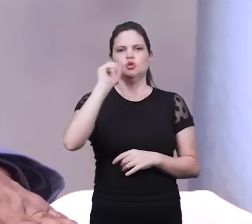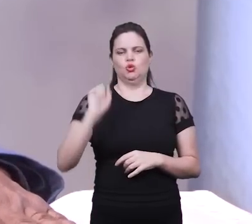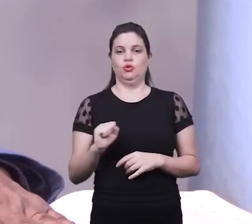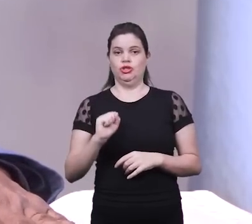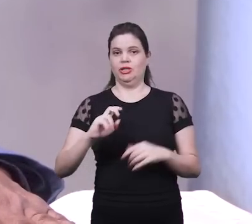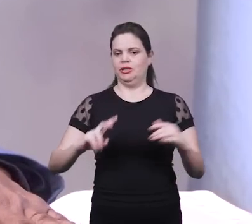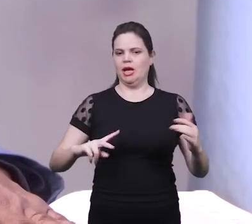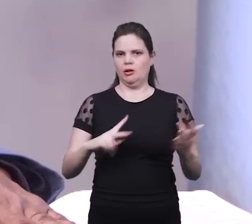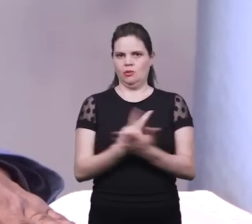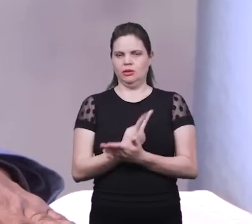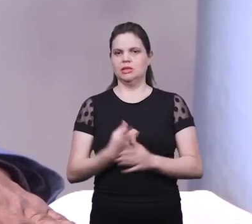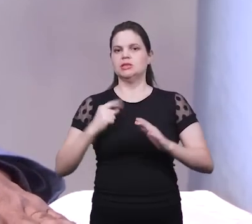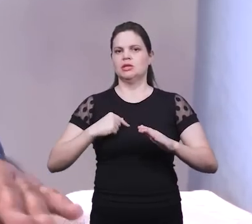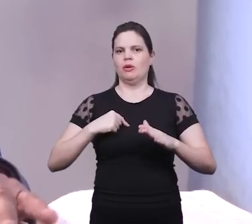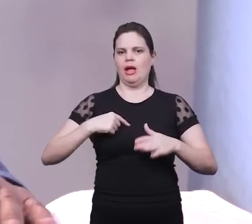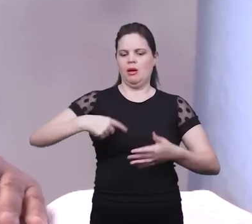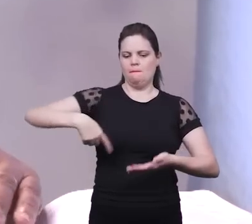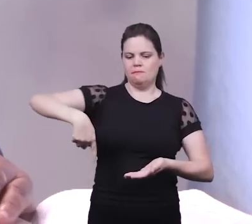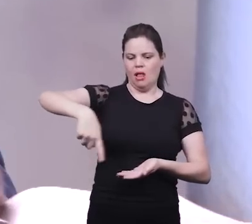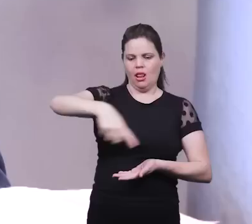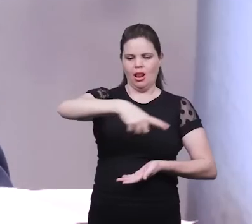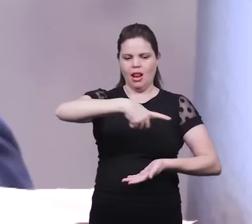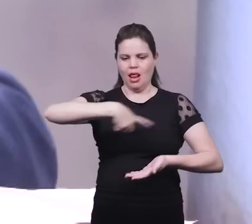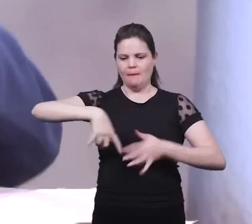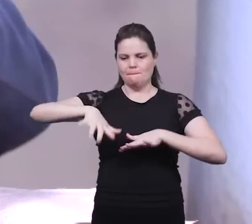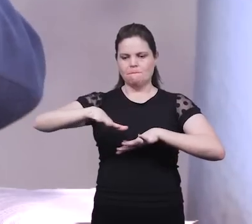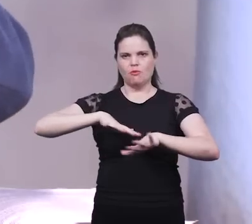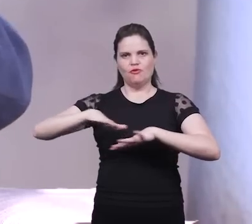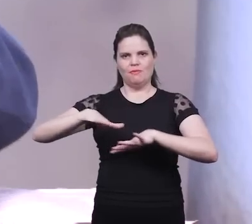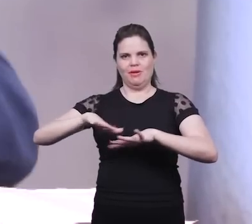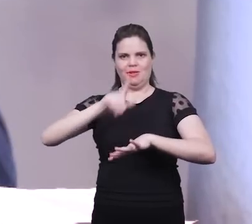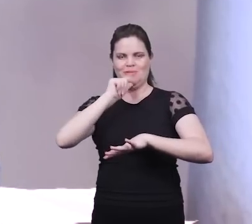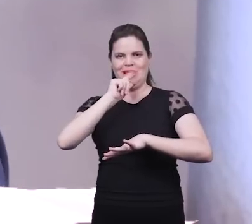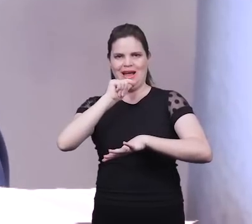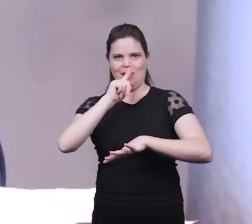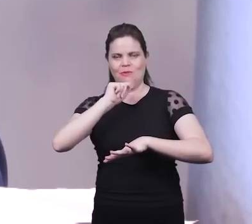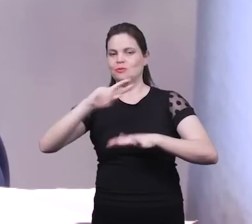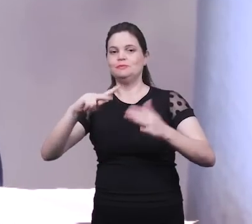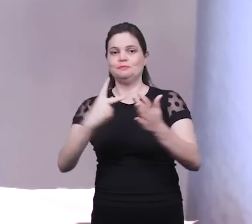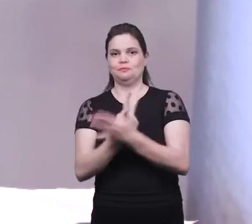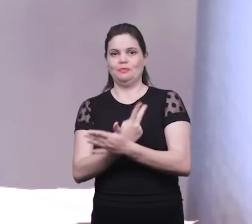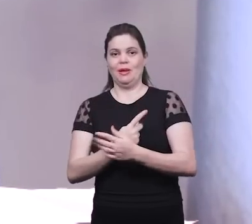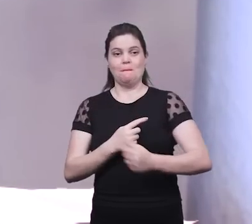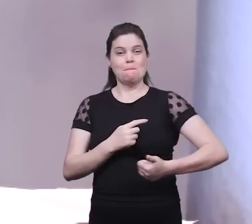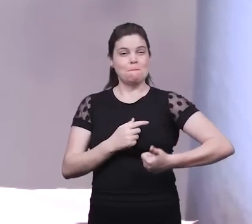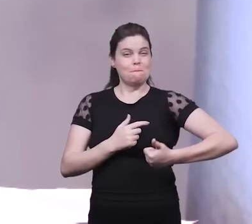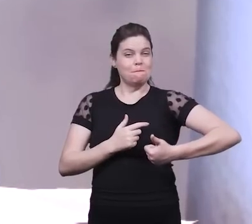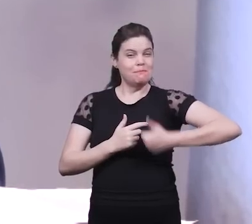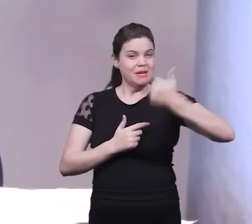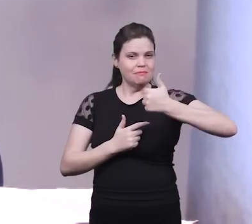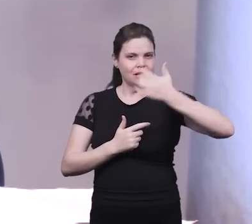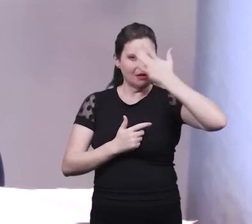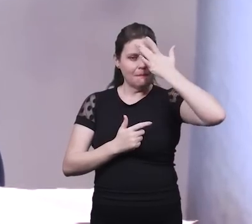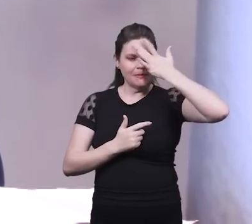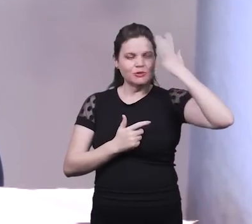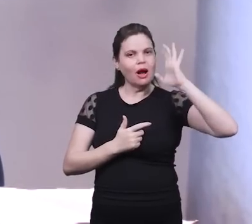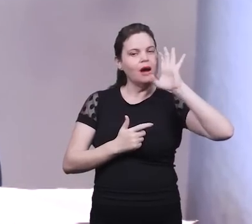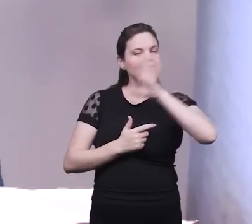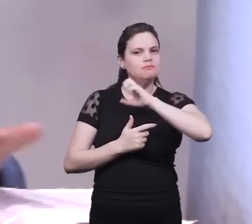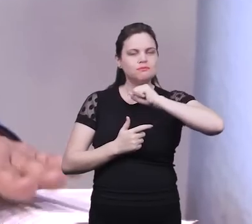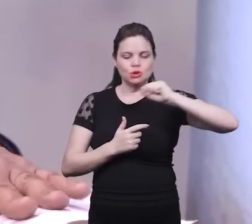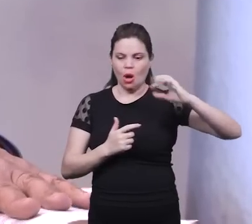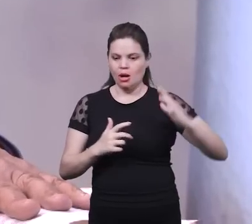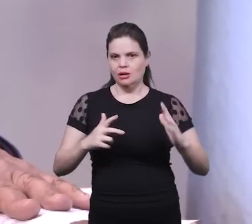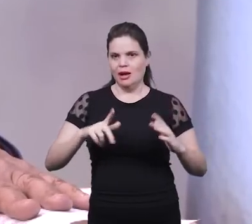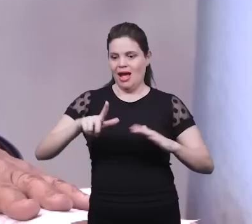era movimentada, a primeira pessoa que entrasse na água ficaria curado de qualquer doença que tivesse. É o que está